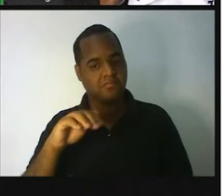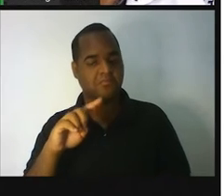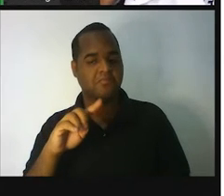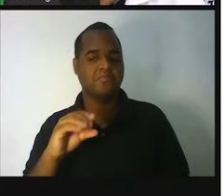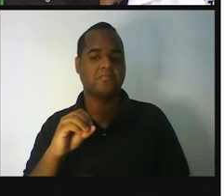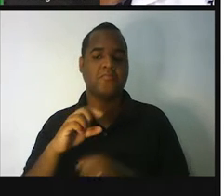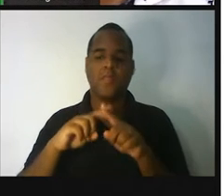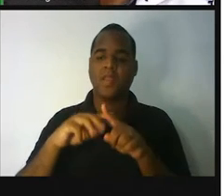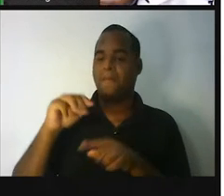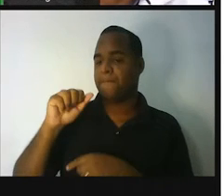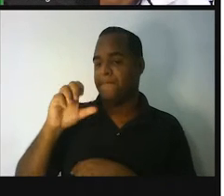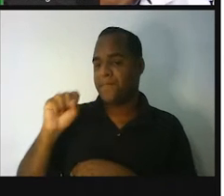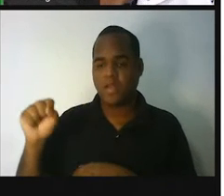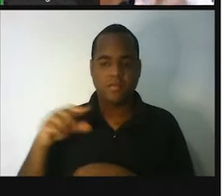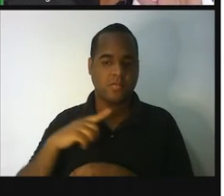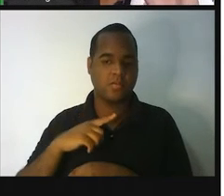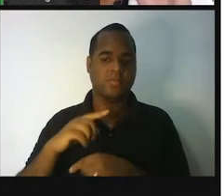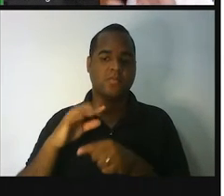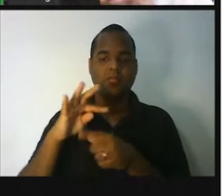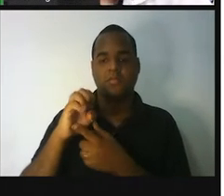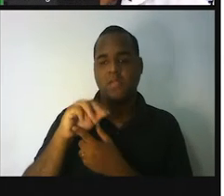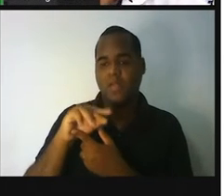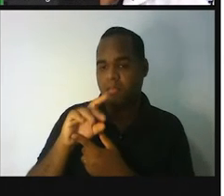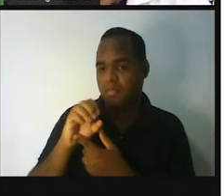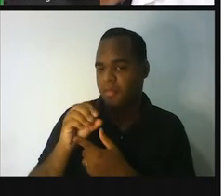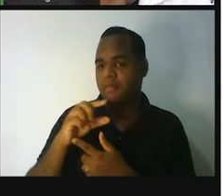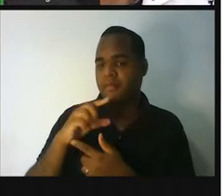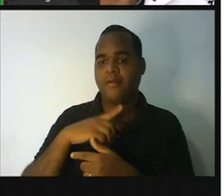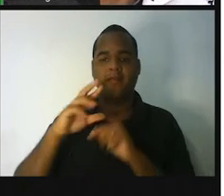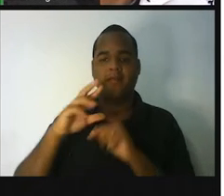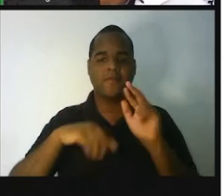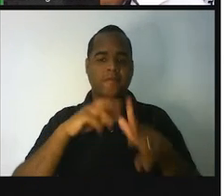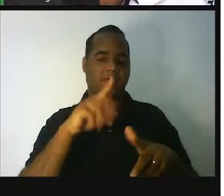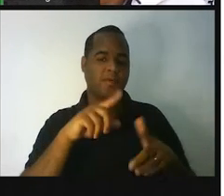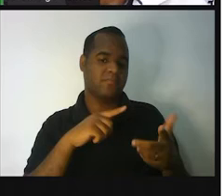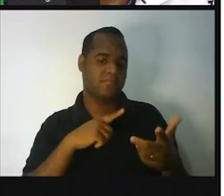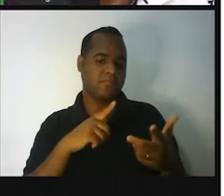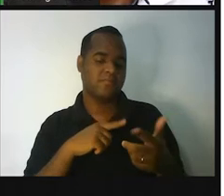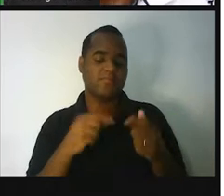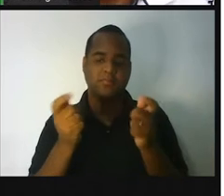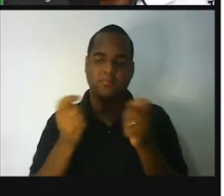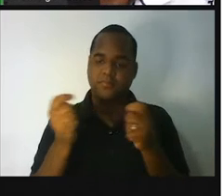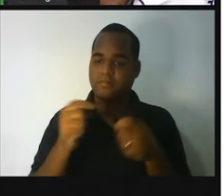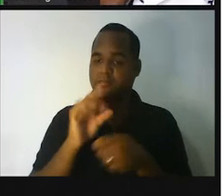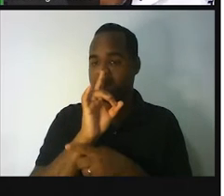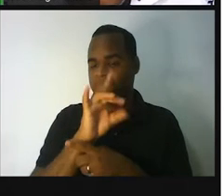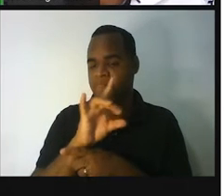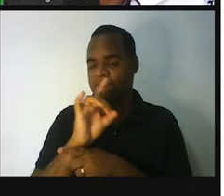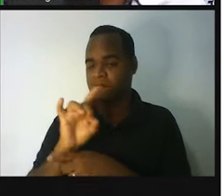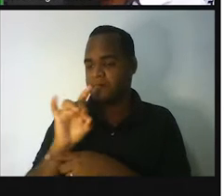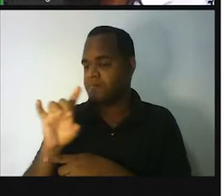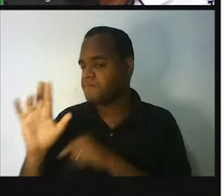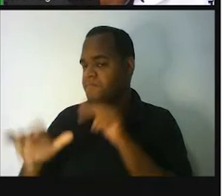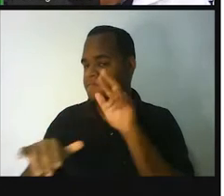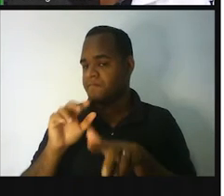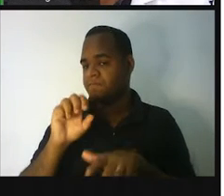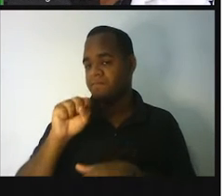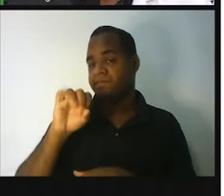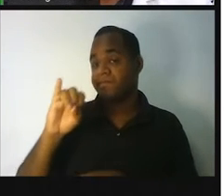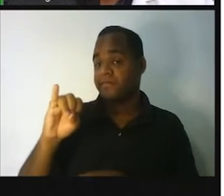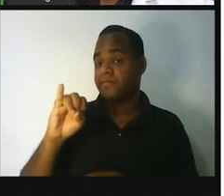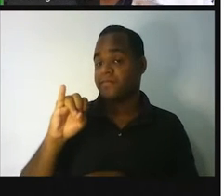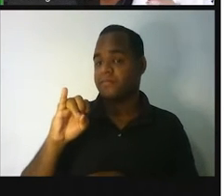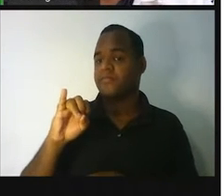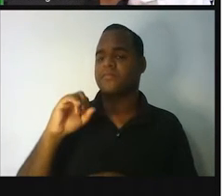o tempo corrente elétrica e principal Luminosa desse vai e para cada um desses o s